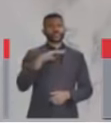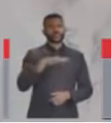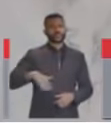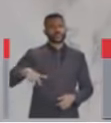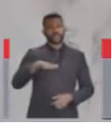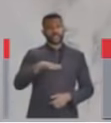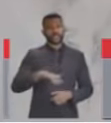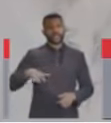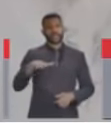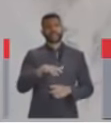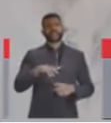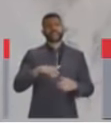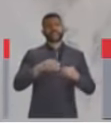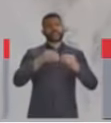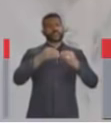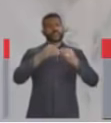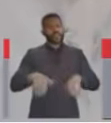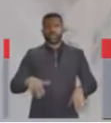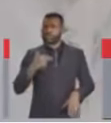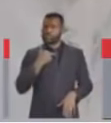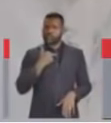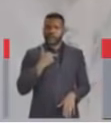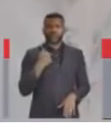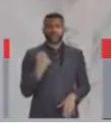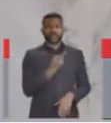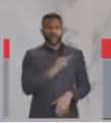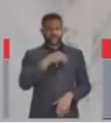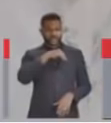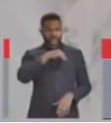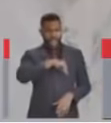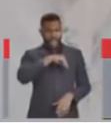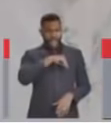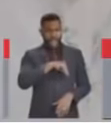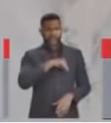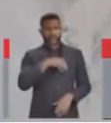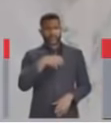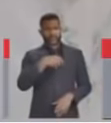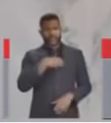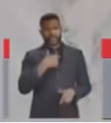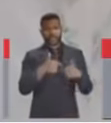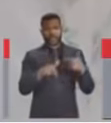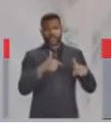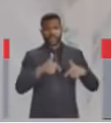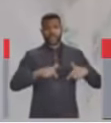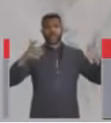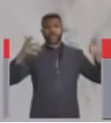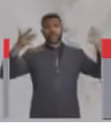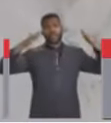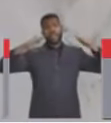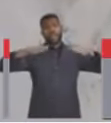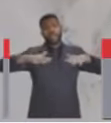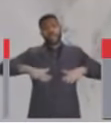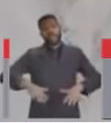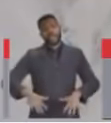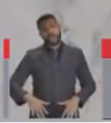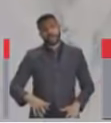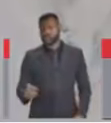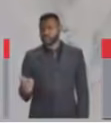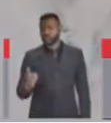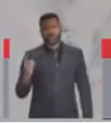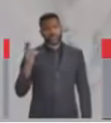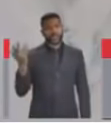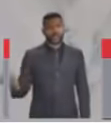continuem degringolando e que nossos salários e condições de trabalho continue despencando Ladeira abaixo